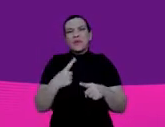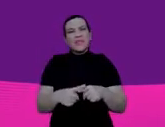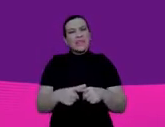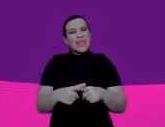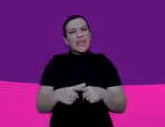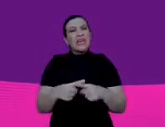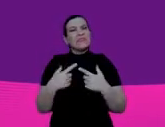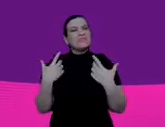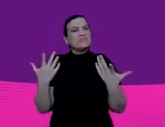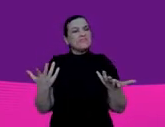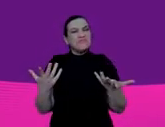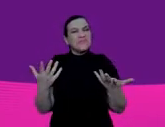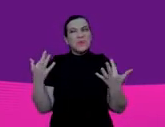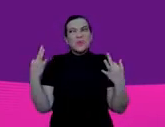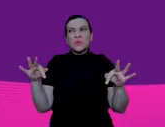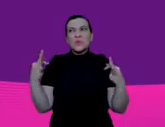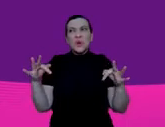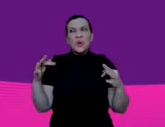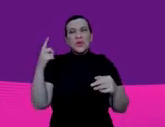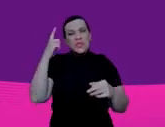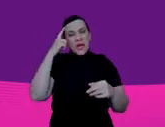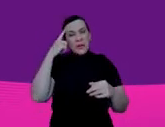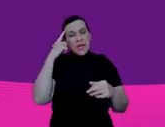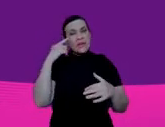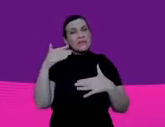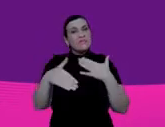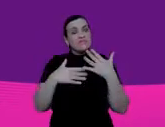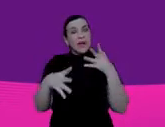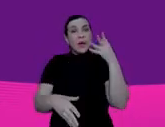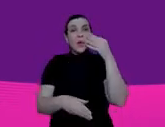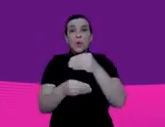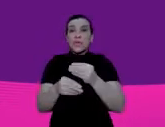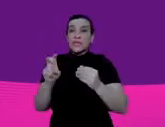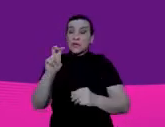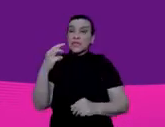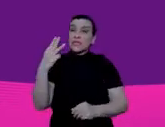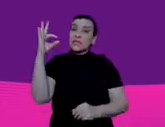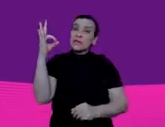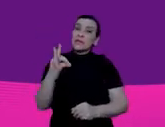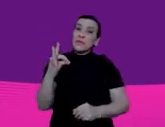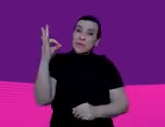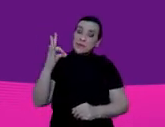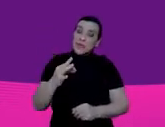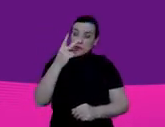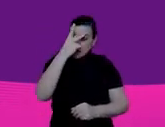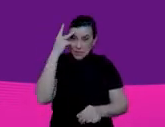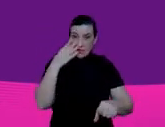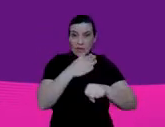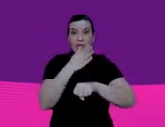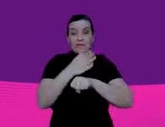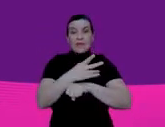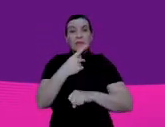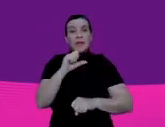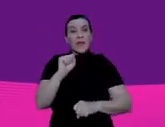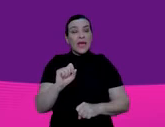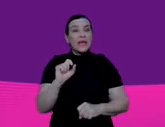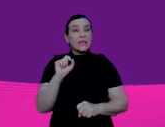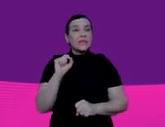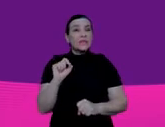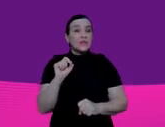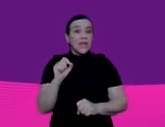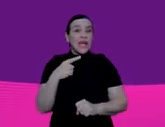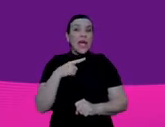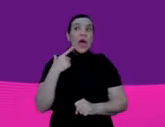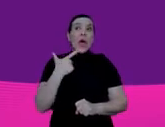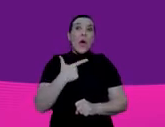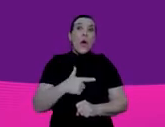cefaleia, chegaram à conclusão também. Apenas 53% dos pacientes haviam passado em uma outra consulta médica antes